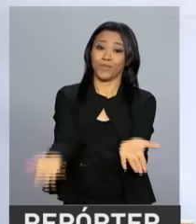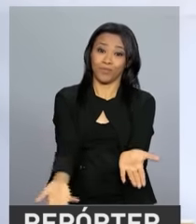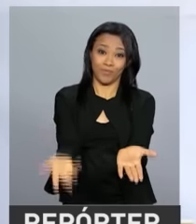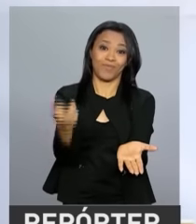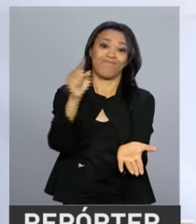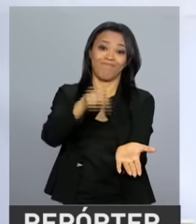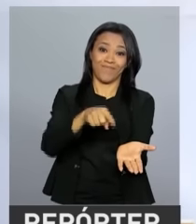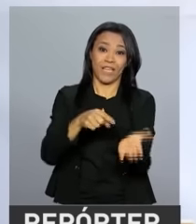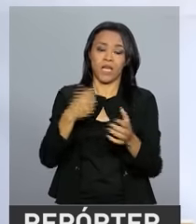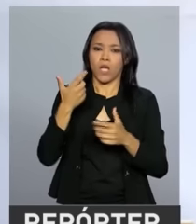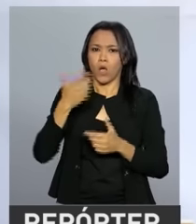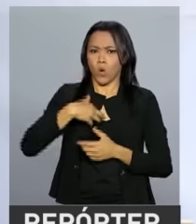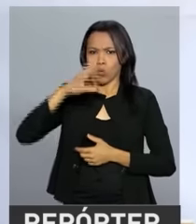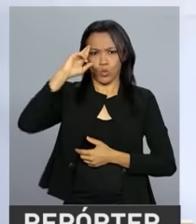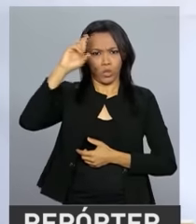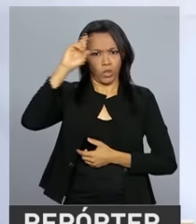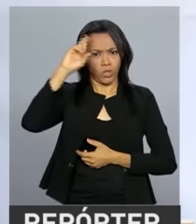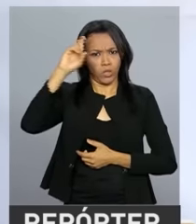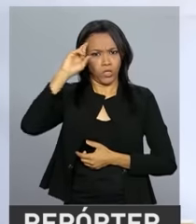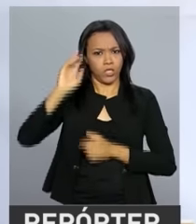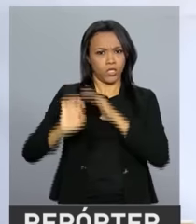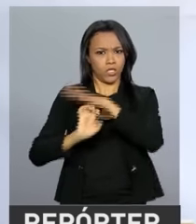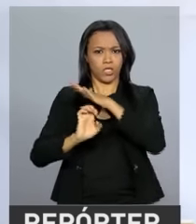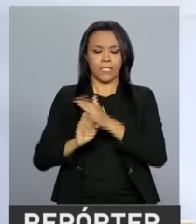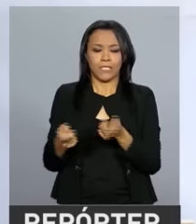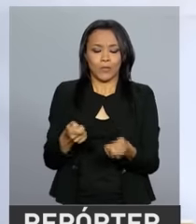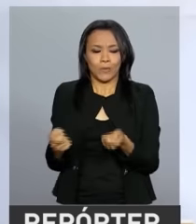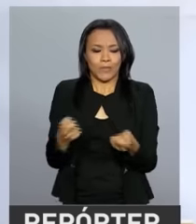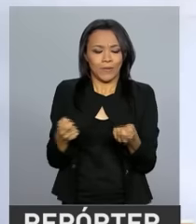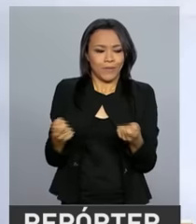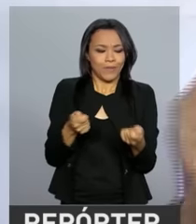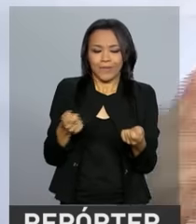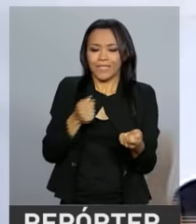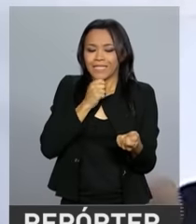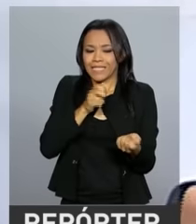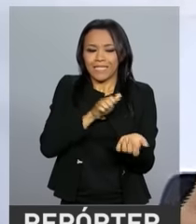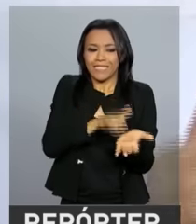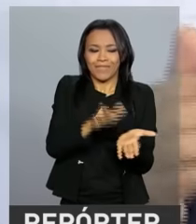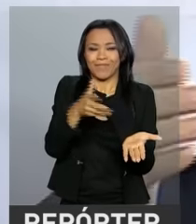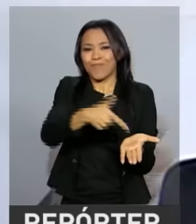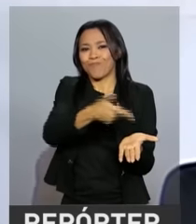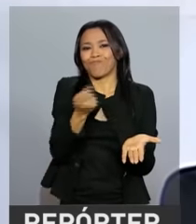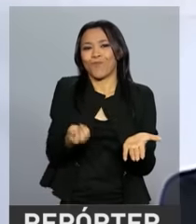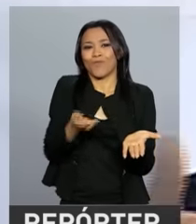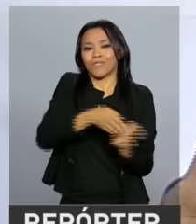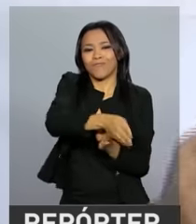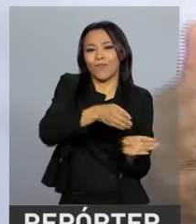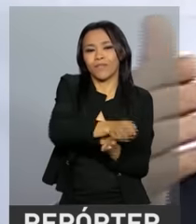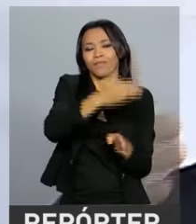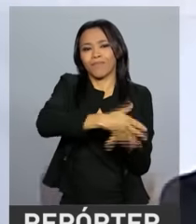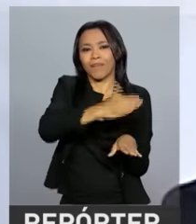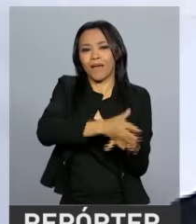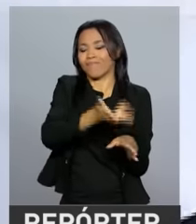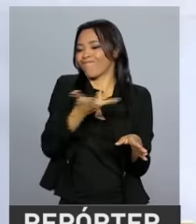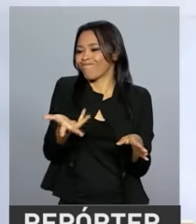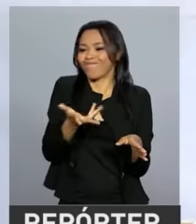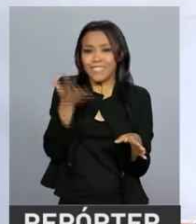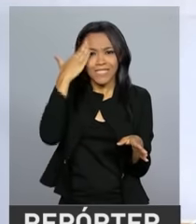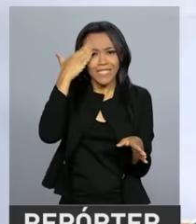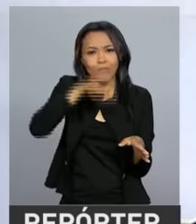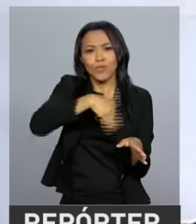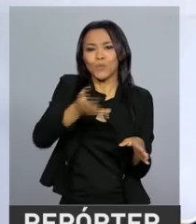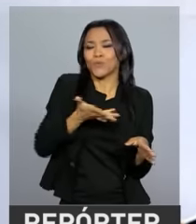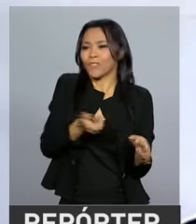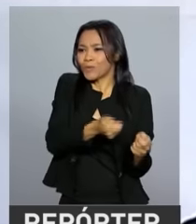crise. O patrão, ele segura tanto quanto pode para não despedir, porque é uma mão de obra que ele investiu, é uma gente que já sabe tudo.